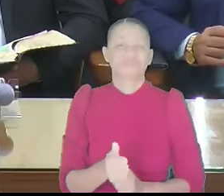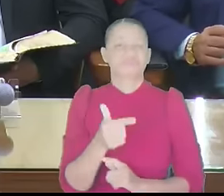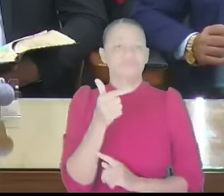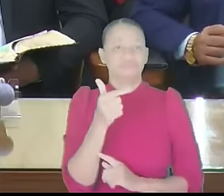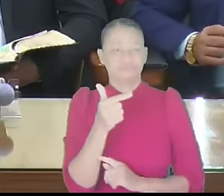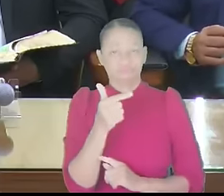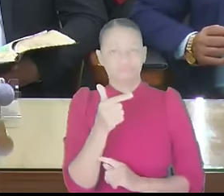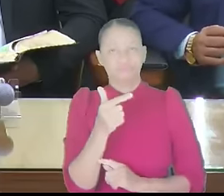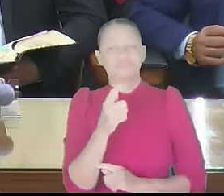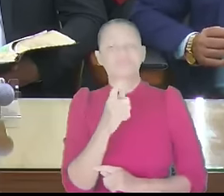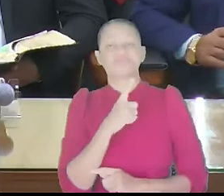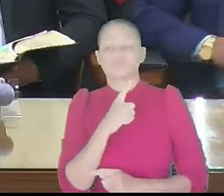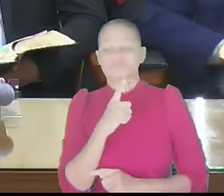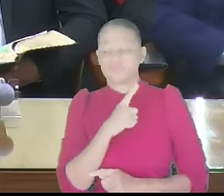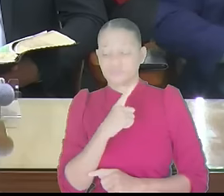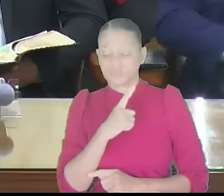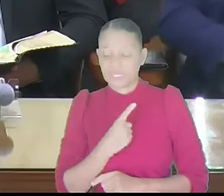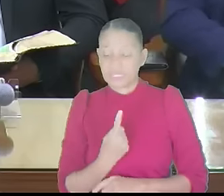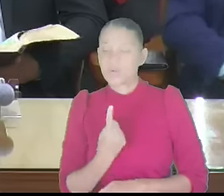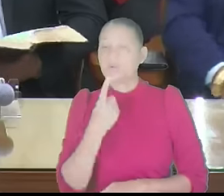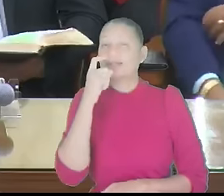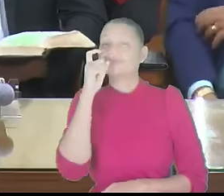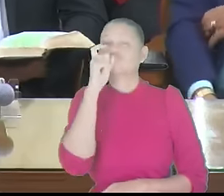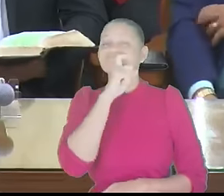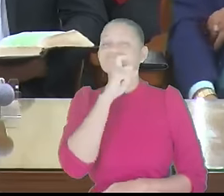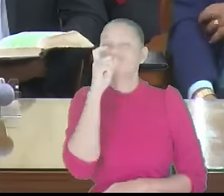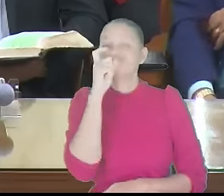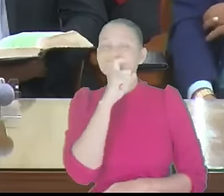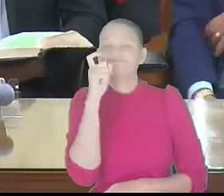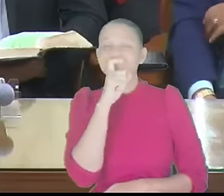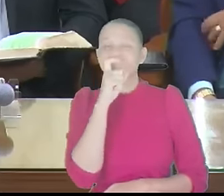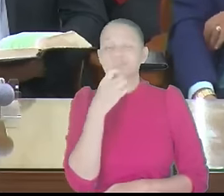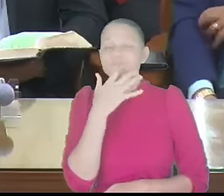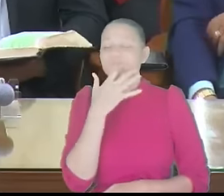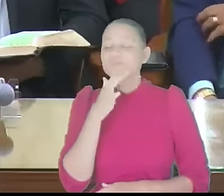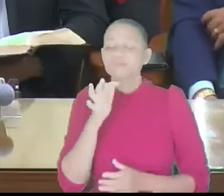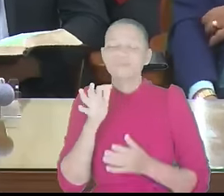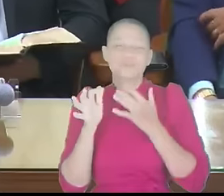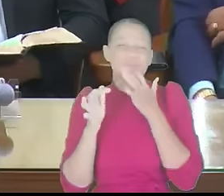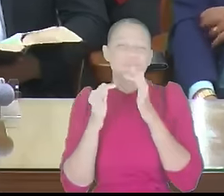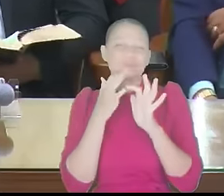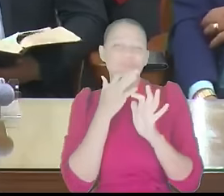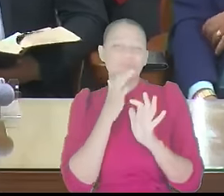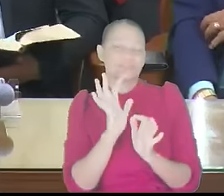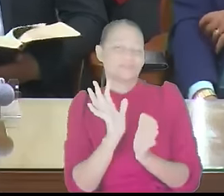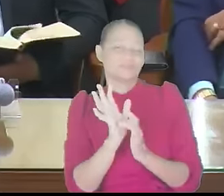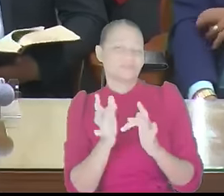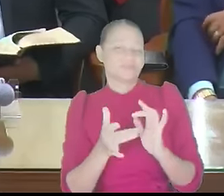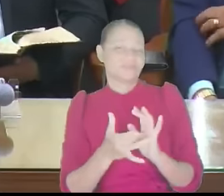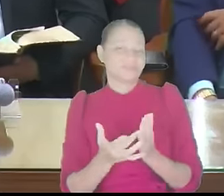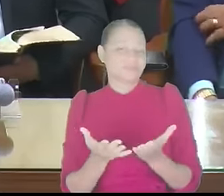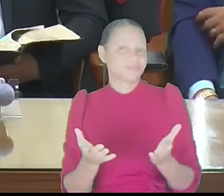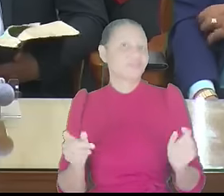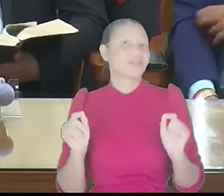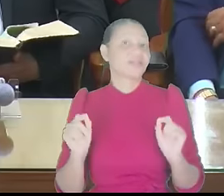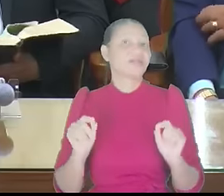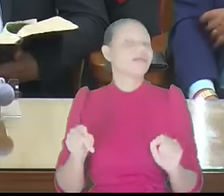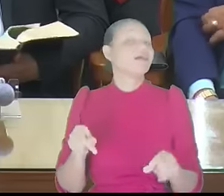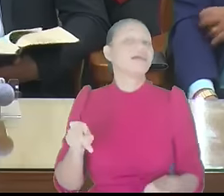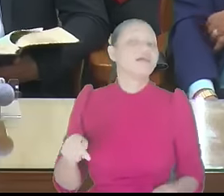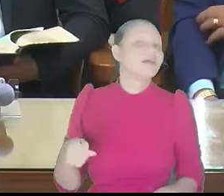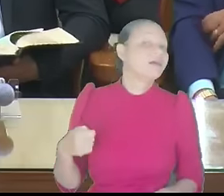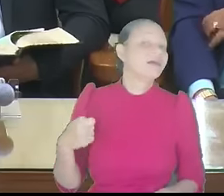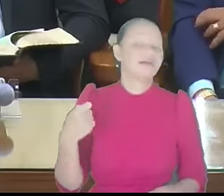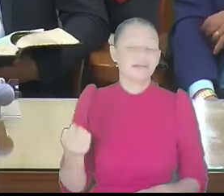tinha um que mentiu, disse que não conhecia Jesus. Quem foi esse que mentiu perante